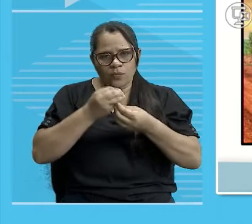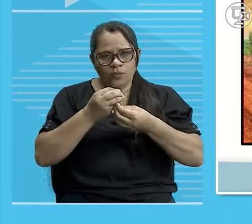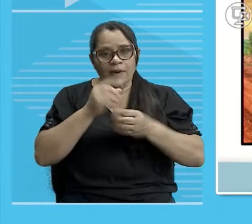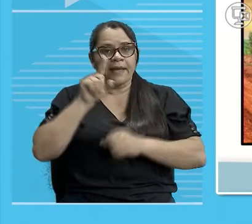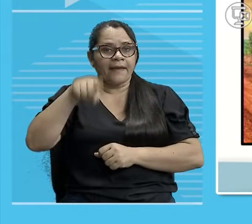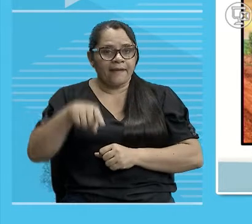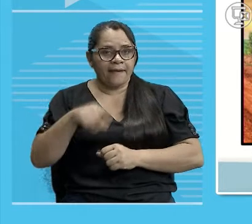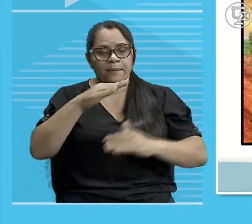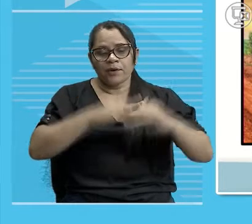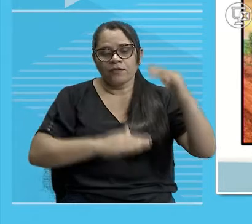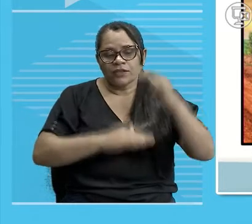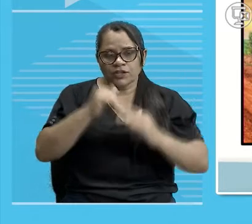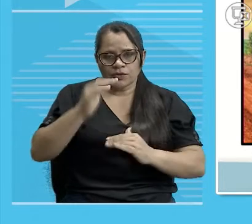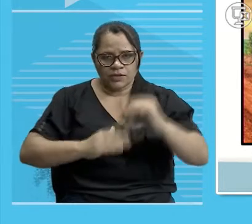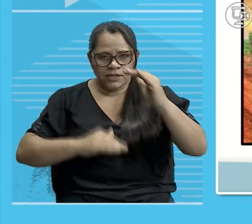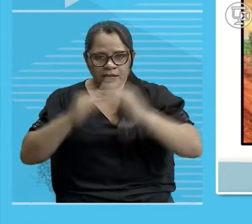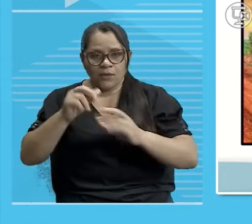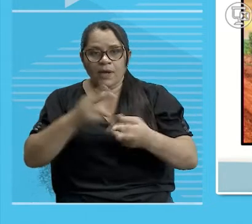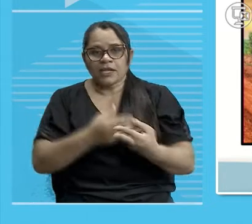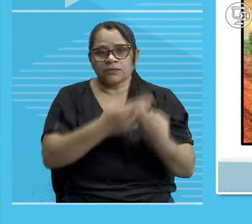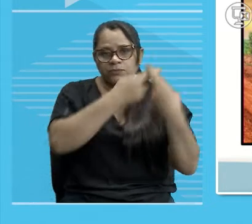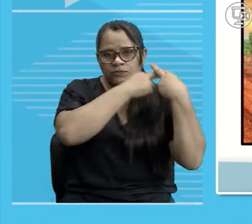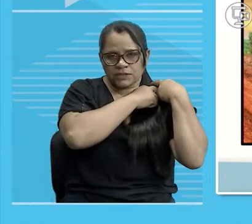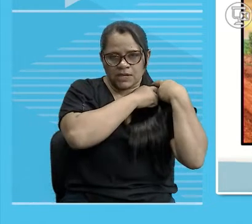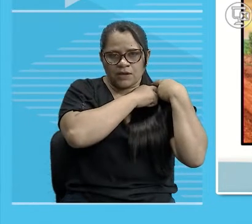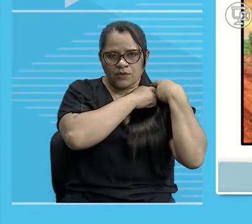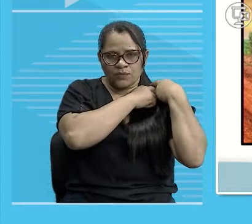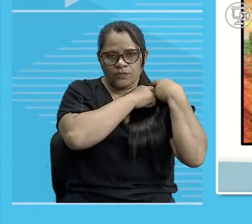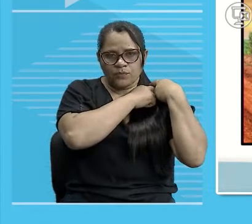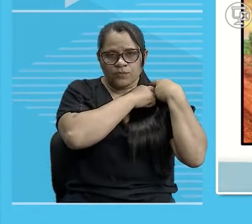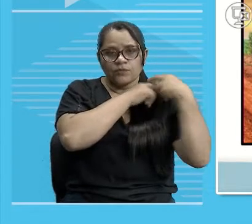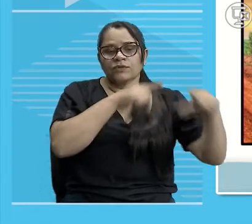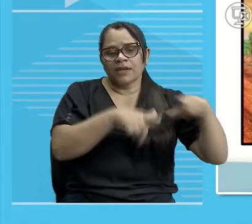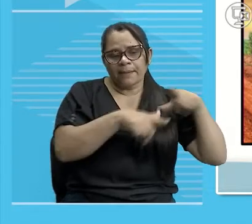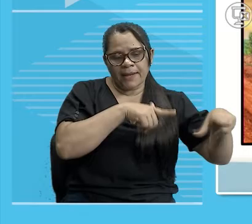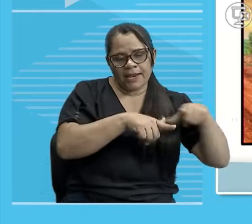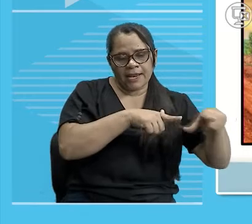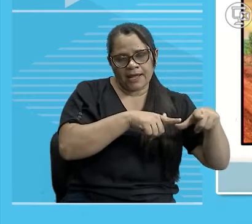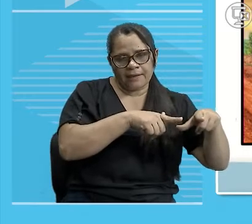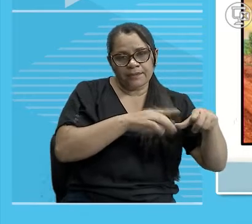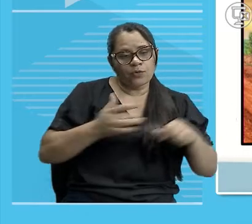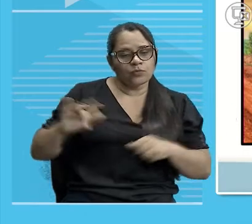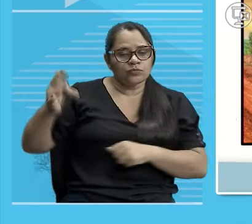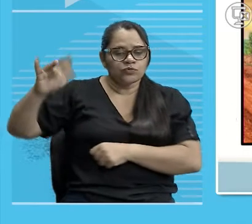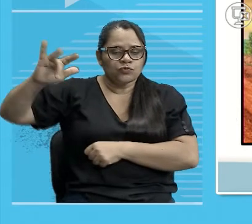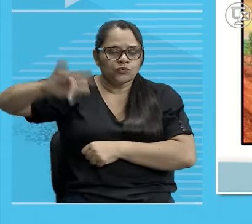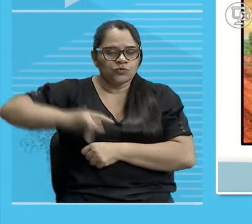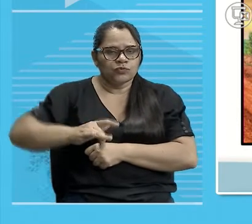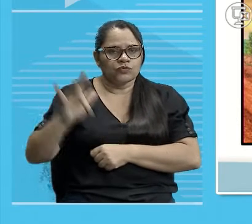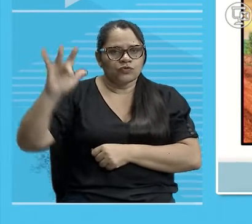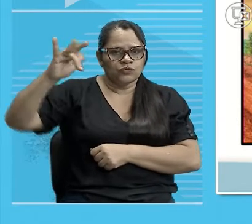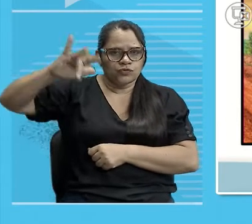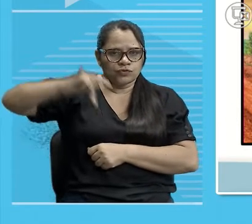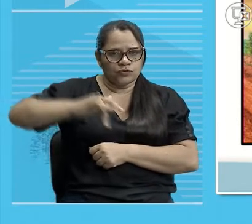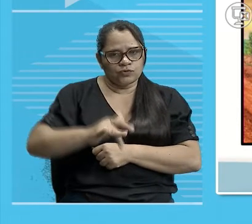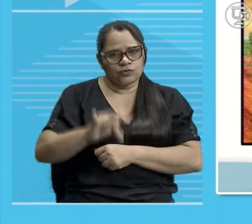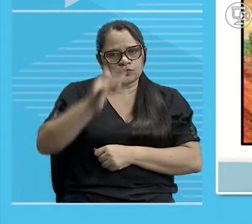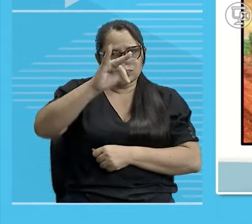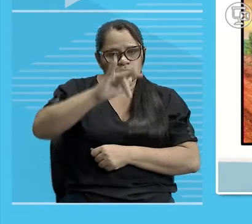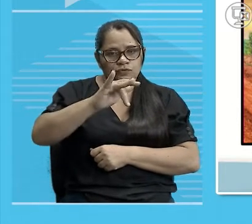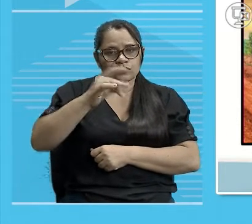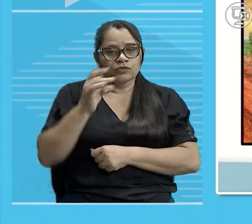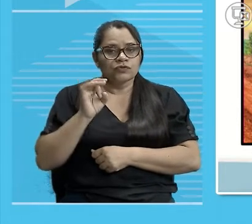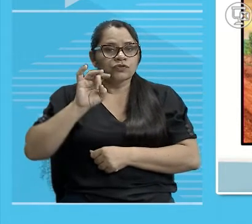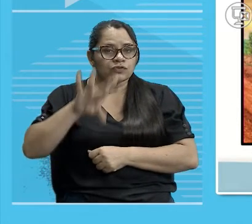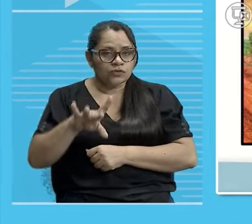profissional que é responsável por fazer esse serviço do Drone só que ele faz algo